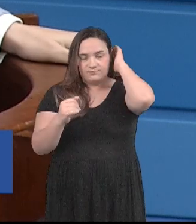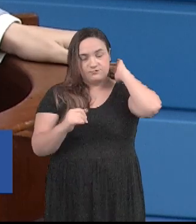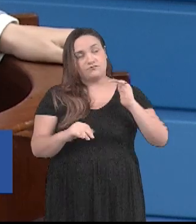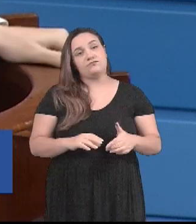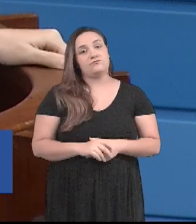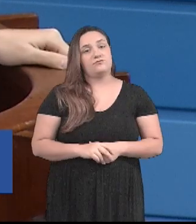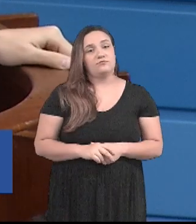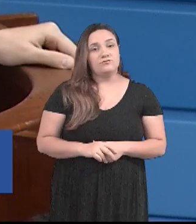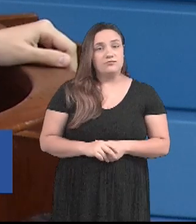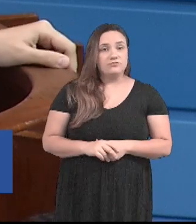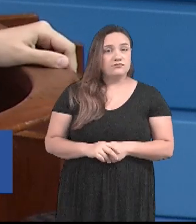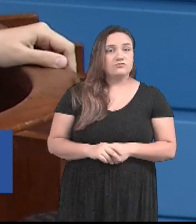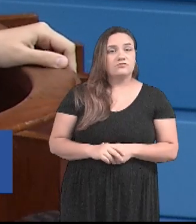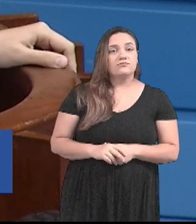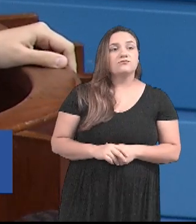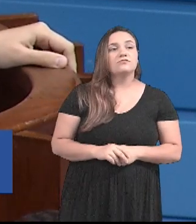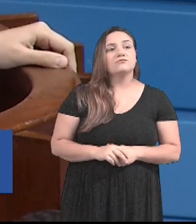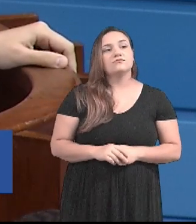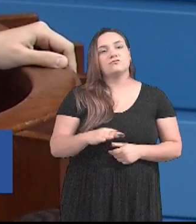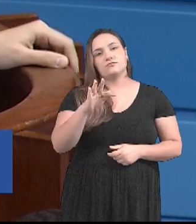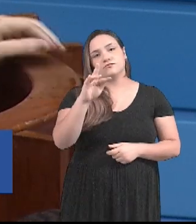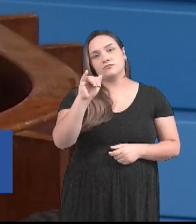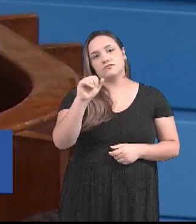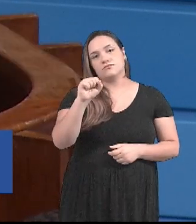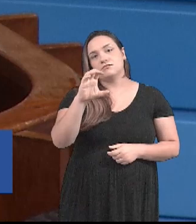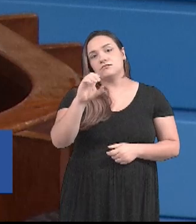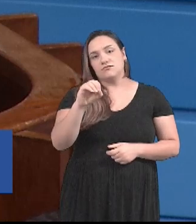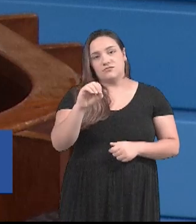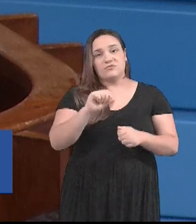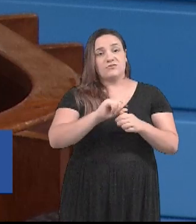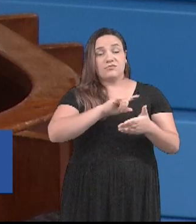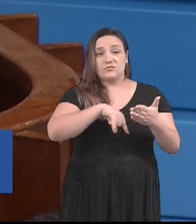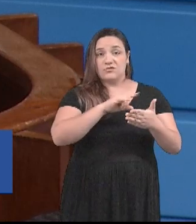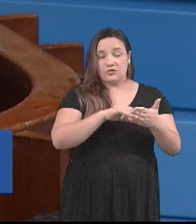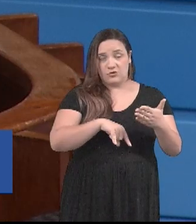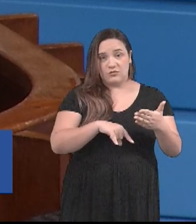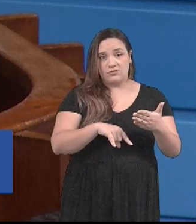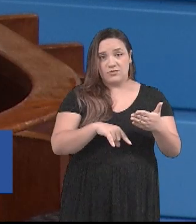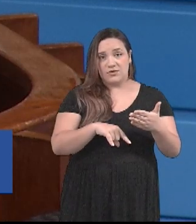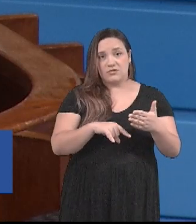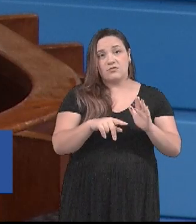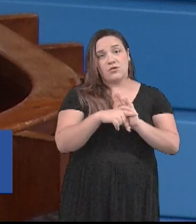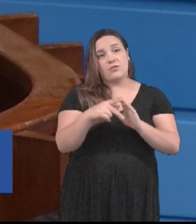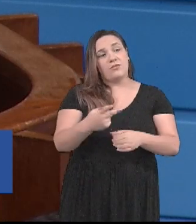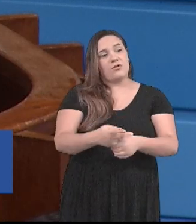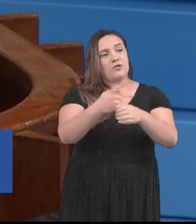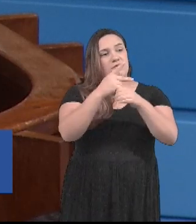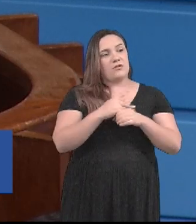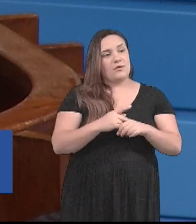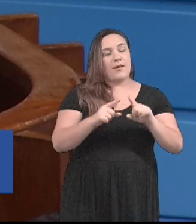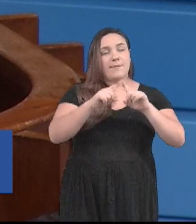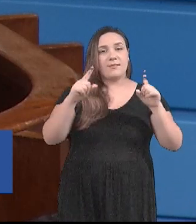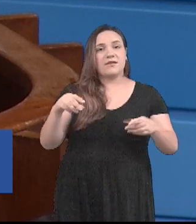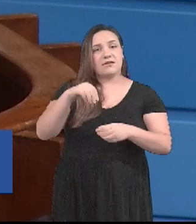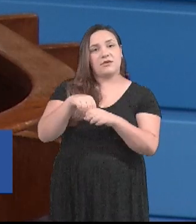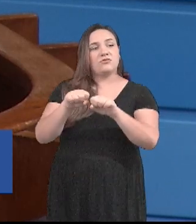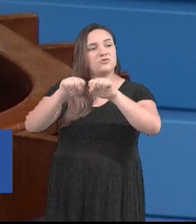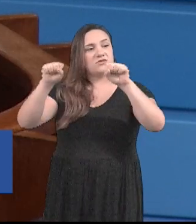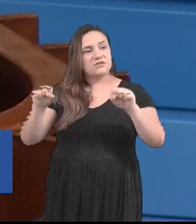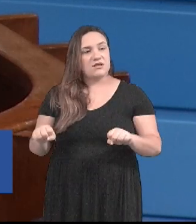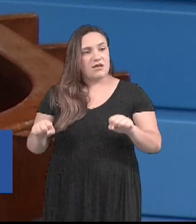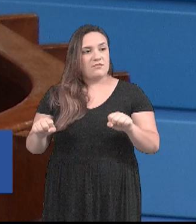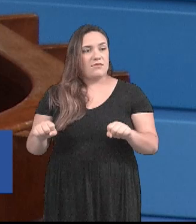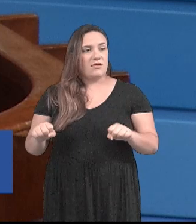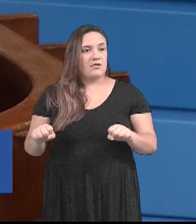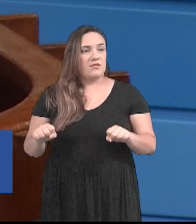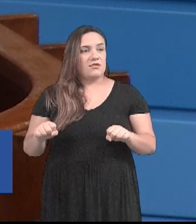produziu um documento apresentado pelos procuradores, que no sistema informatizado e no banco de dados